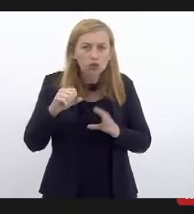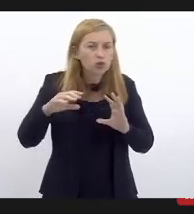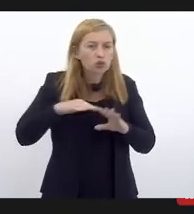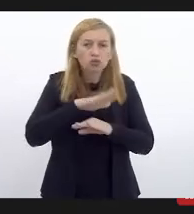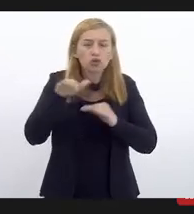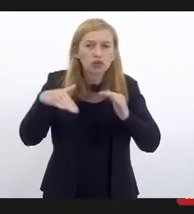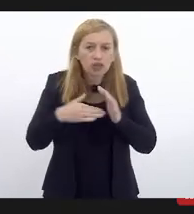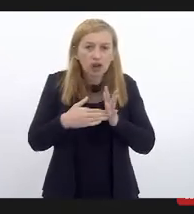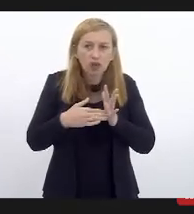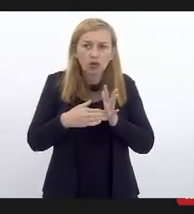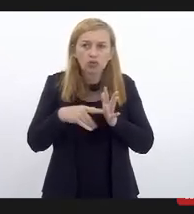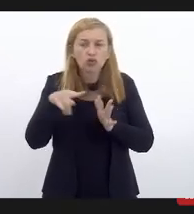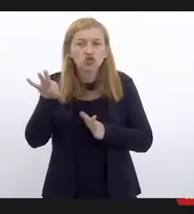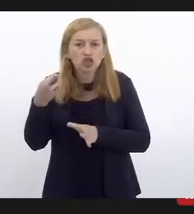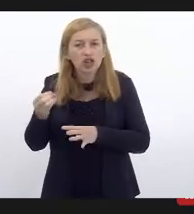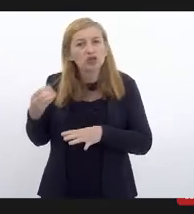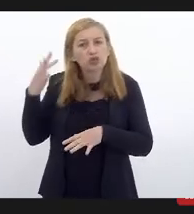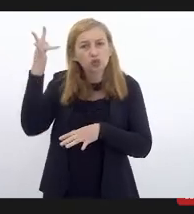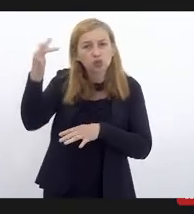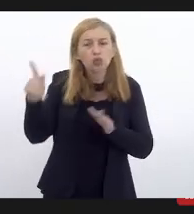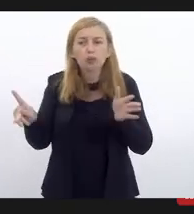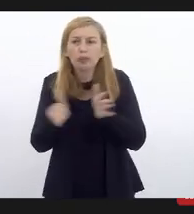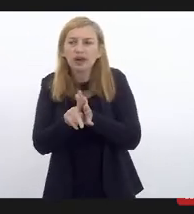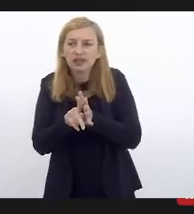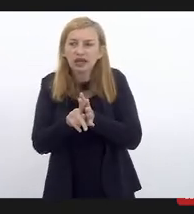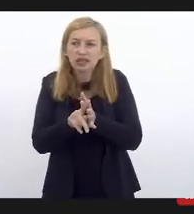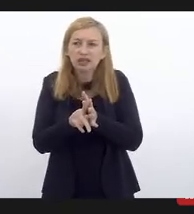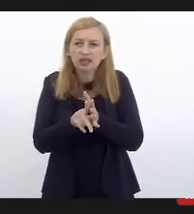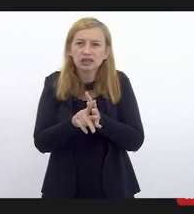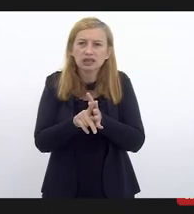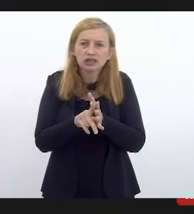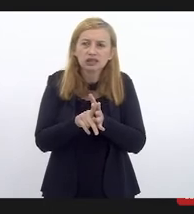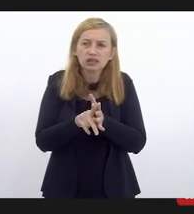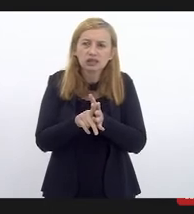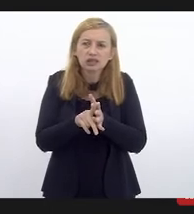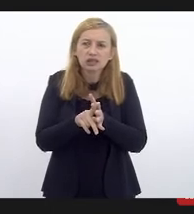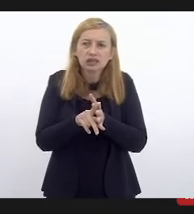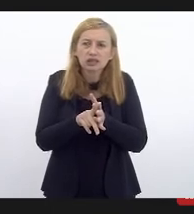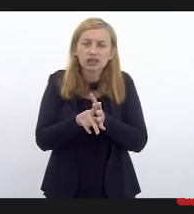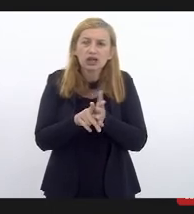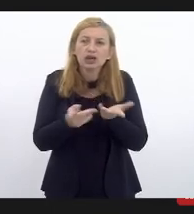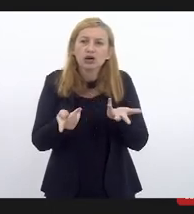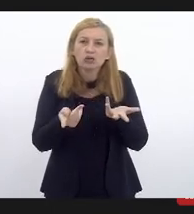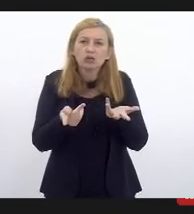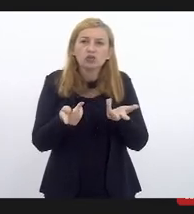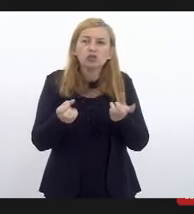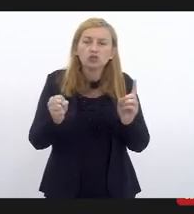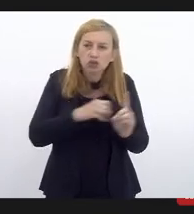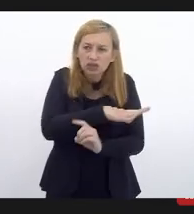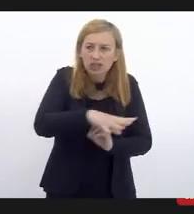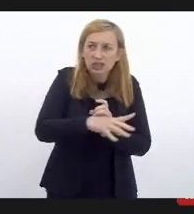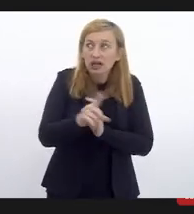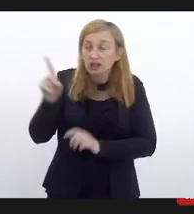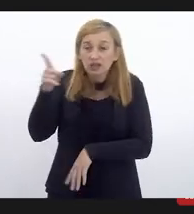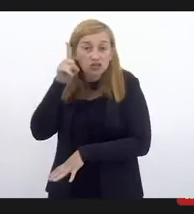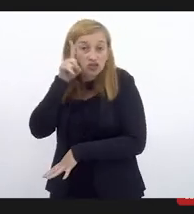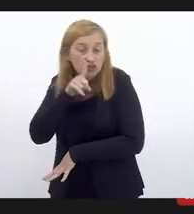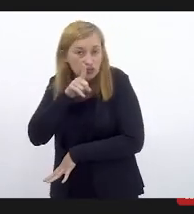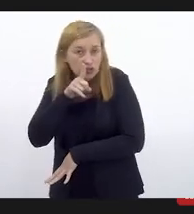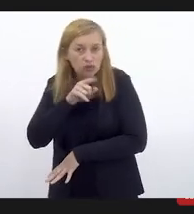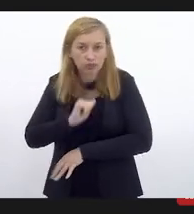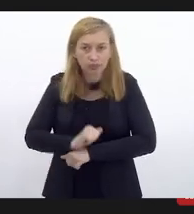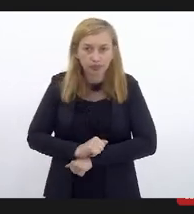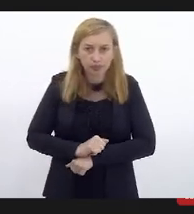dos créditos futuros pertencem a uma sociedade de propósito específico nos Estados Unidos, em Delaware. Ou